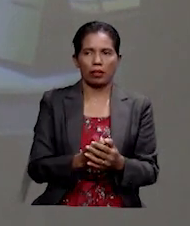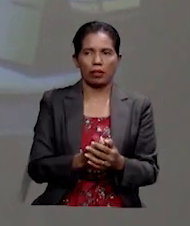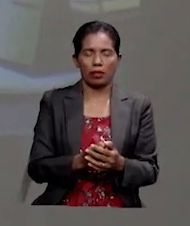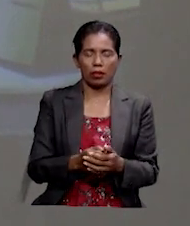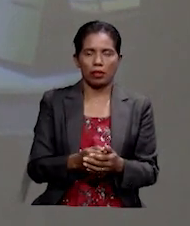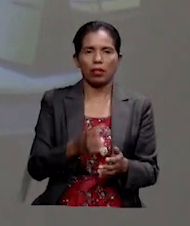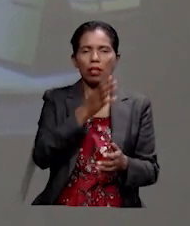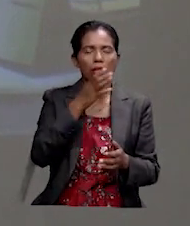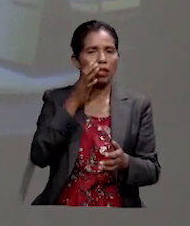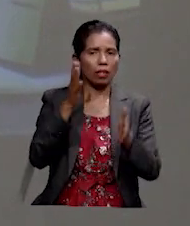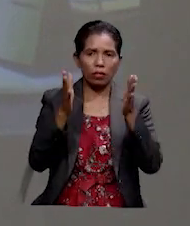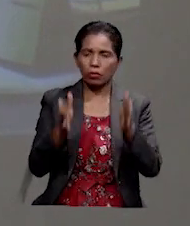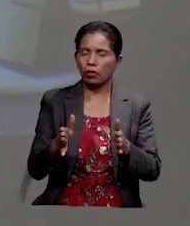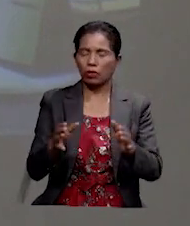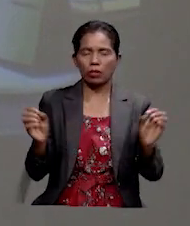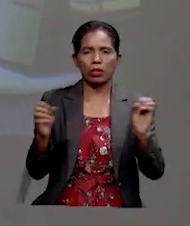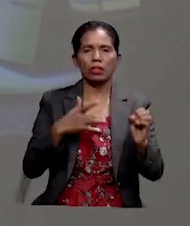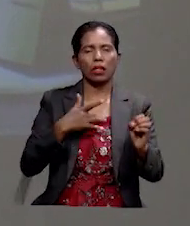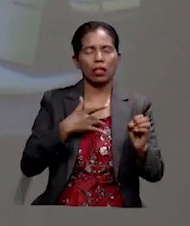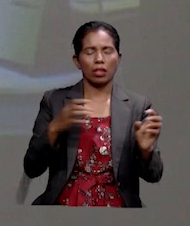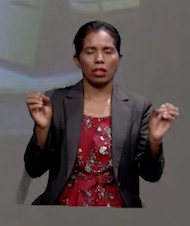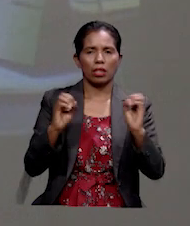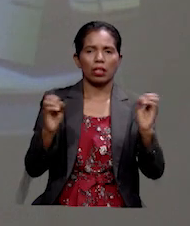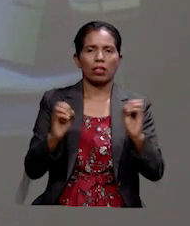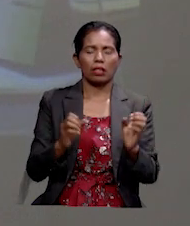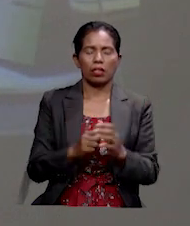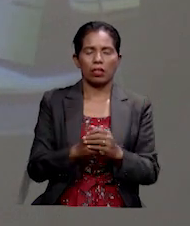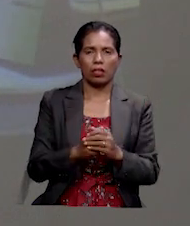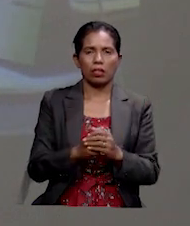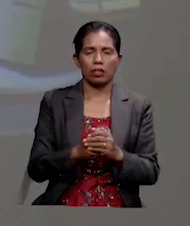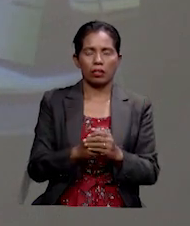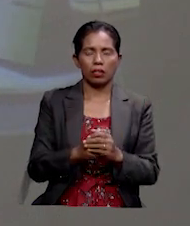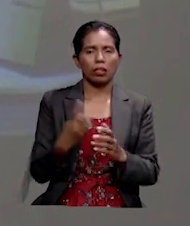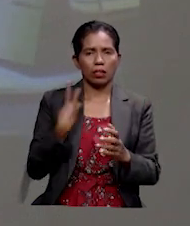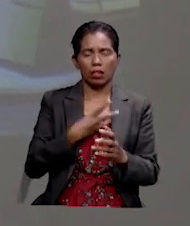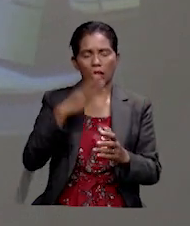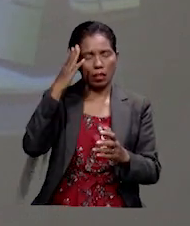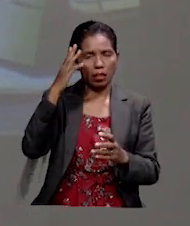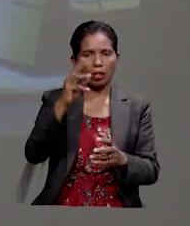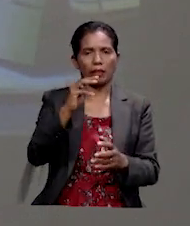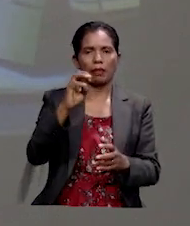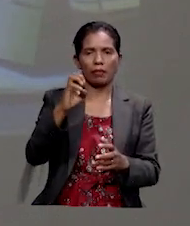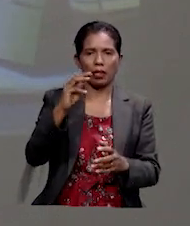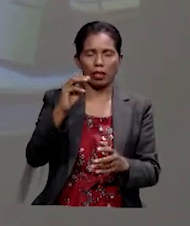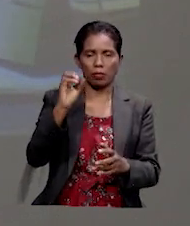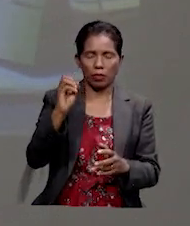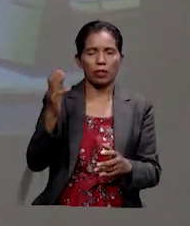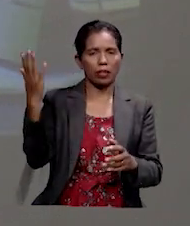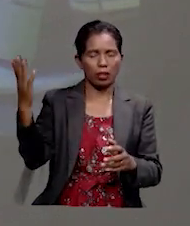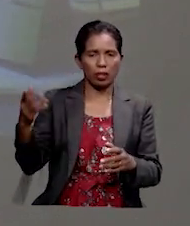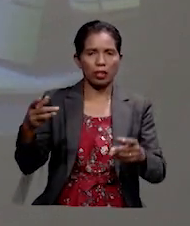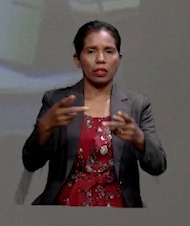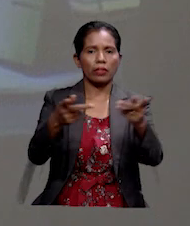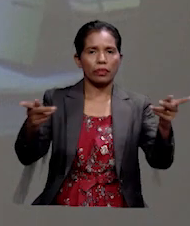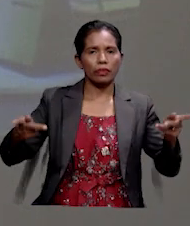agricultores Sira agora lamentam no queixa de Tebes. E está tendo que aqui a Maliana 2, parte mesmo, e a Natar, hectare de um